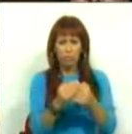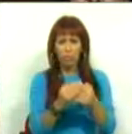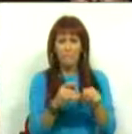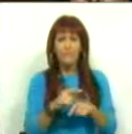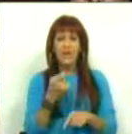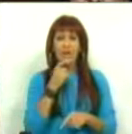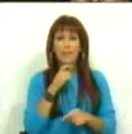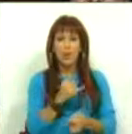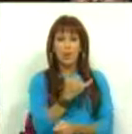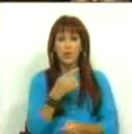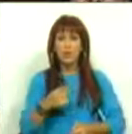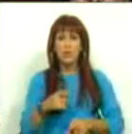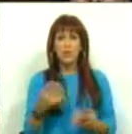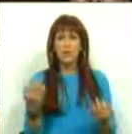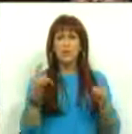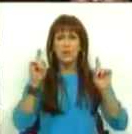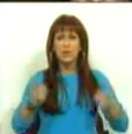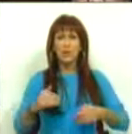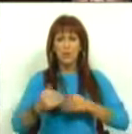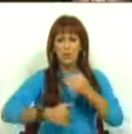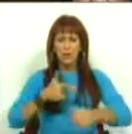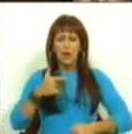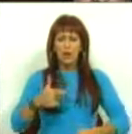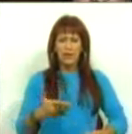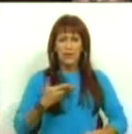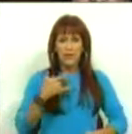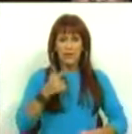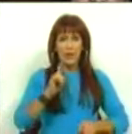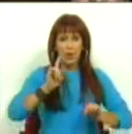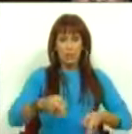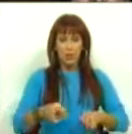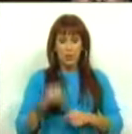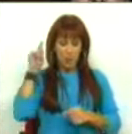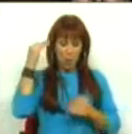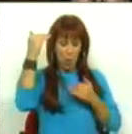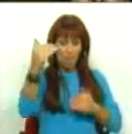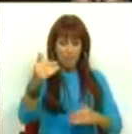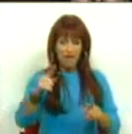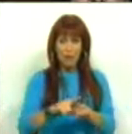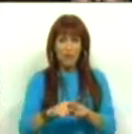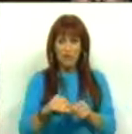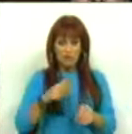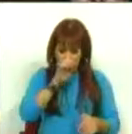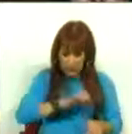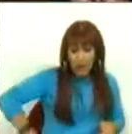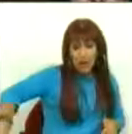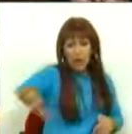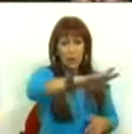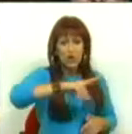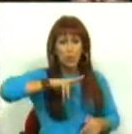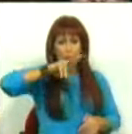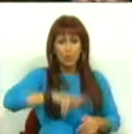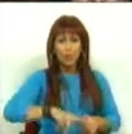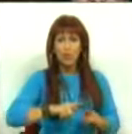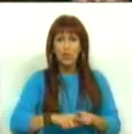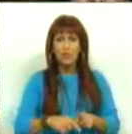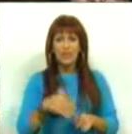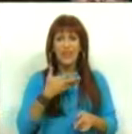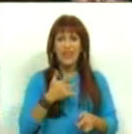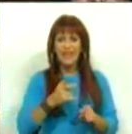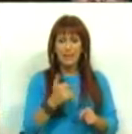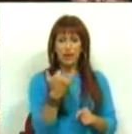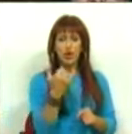abril de 2009 foi efetivamente lançada a televisão digital terrestre. O prazo para a cobertura de todo o território nacional era